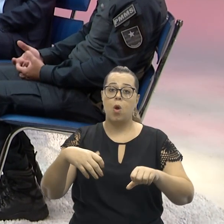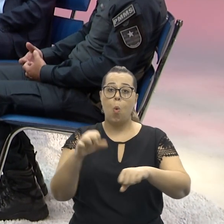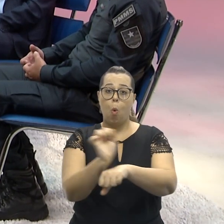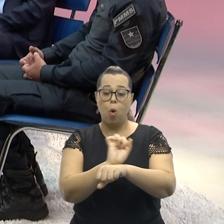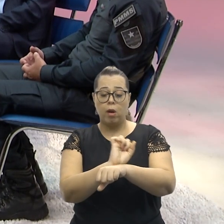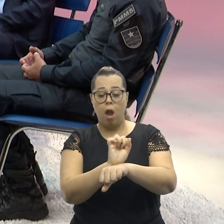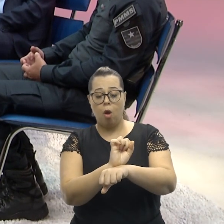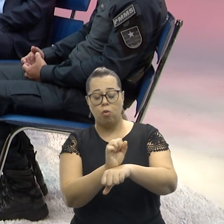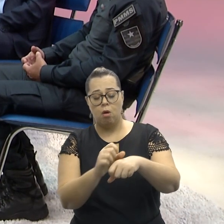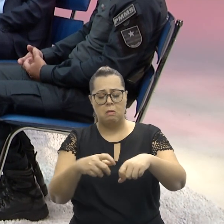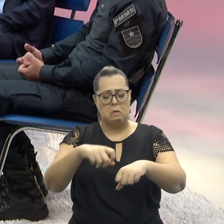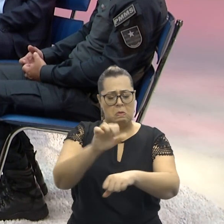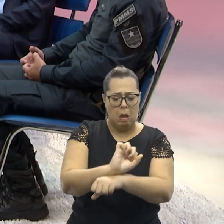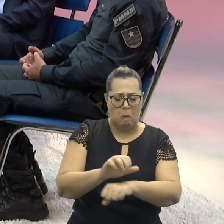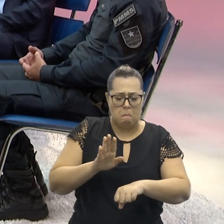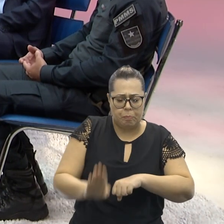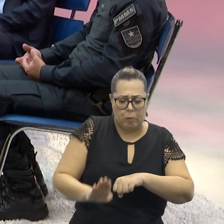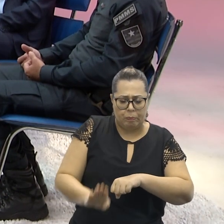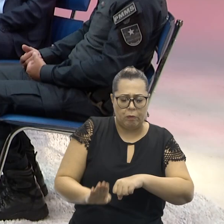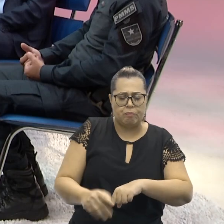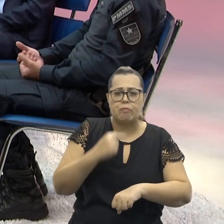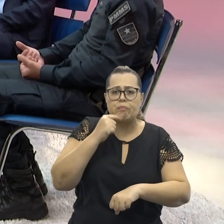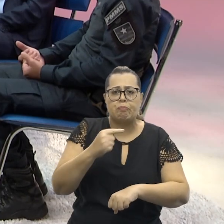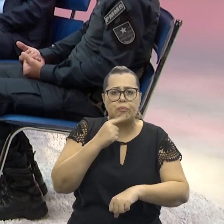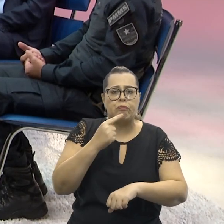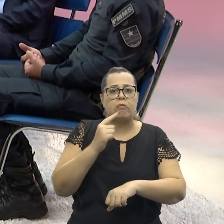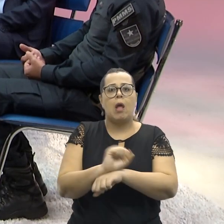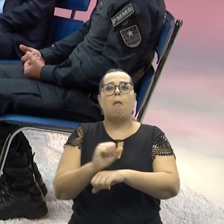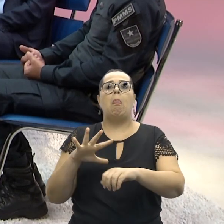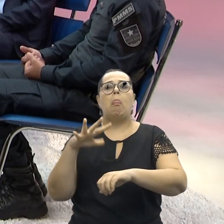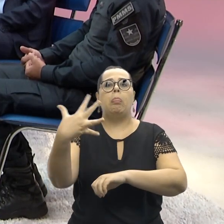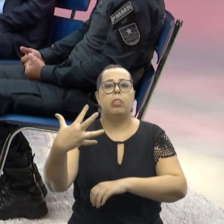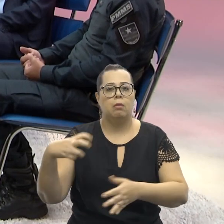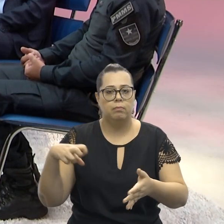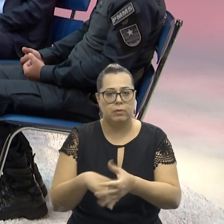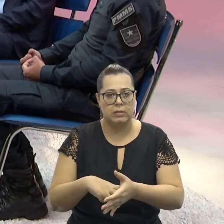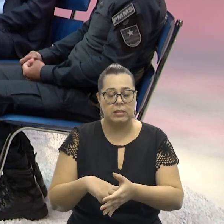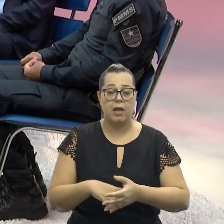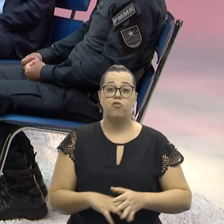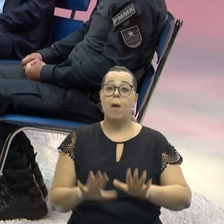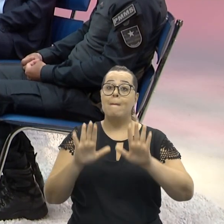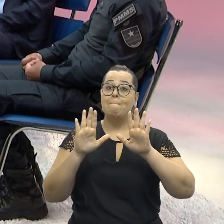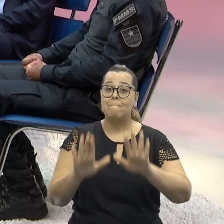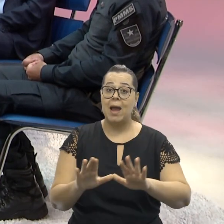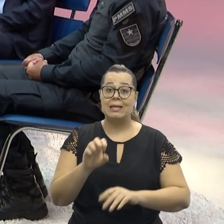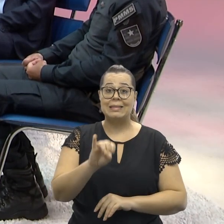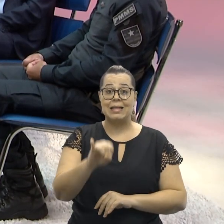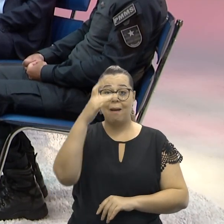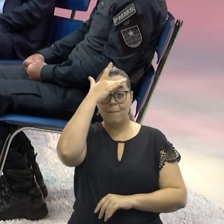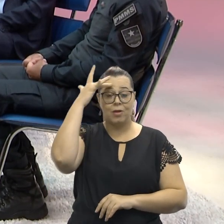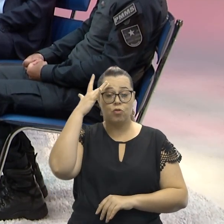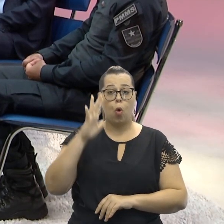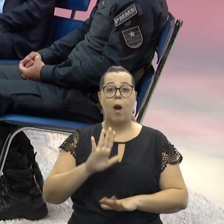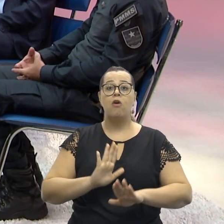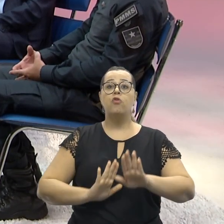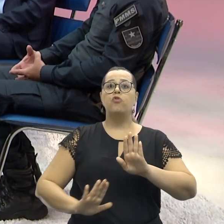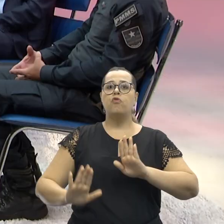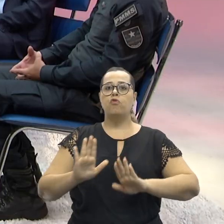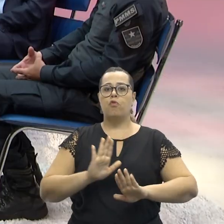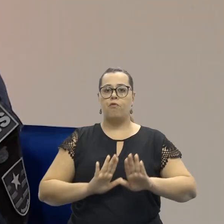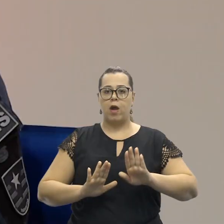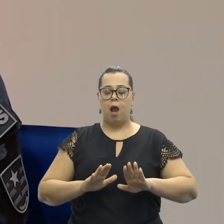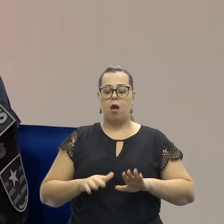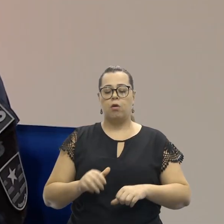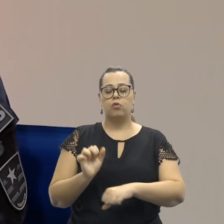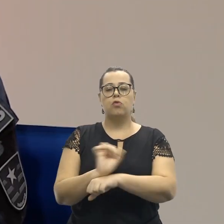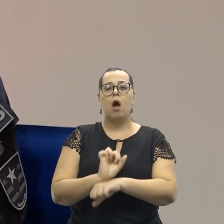embora seja um número menor em razão de falha mecânica. Mas o acidente vai acontecer. Só que se as pessoas estiverem transitando numa velocidade que é compatível com a